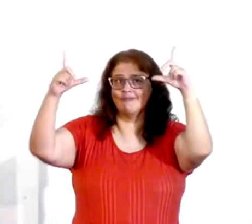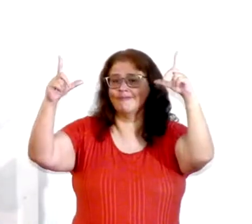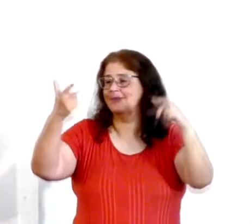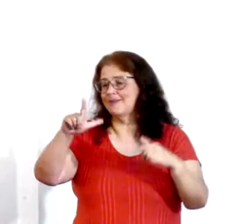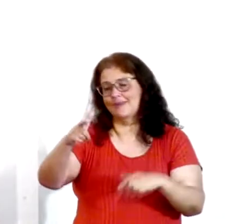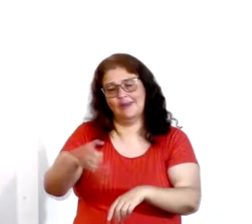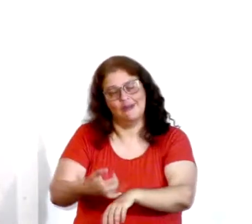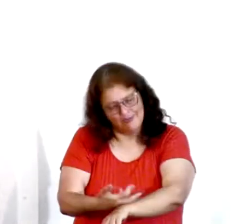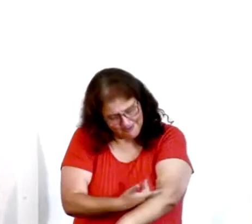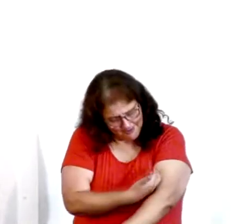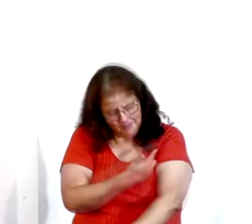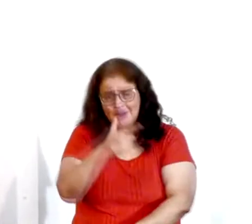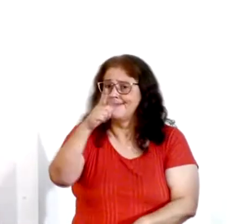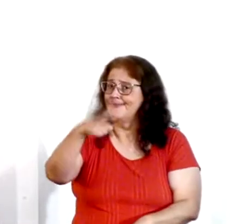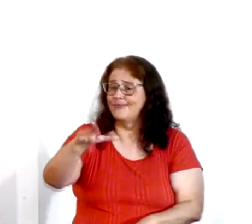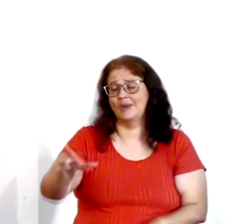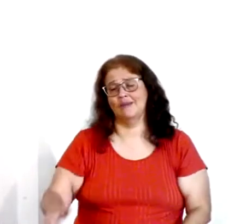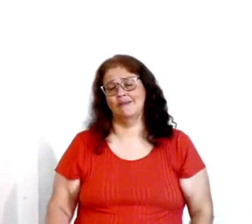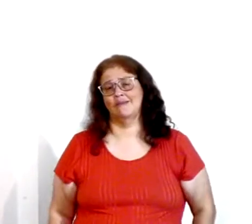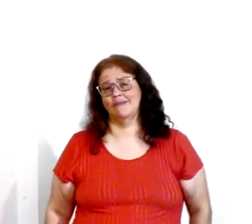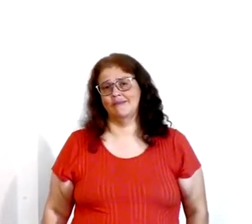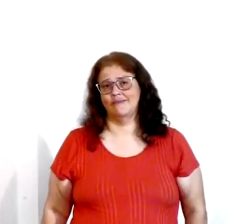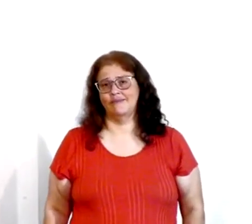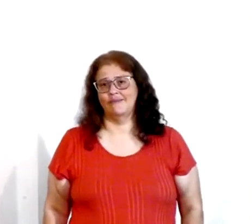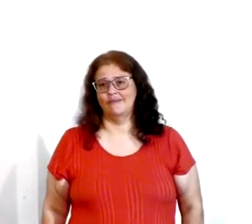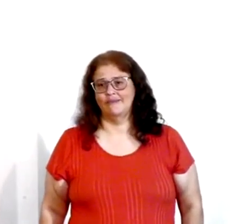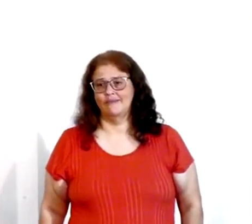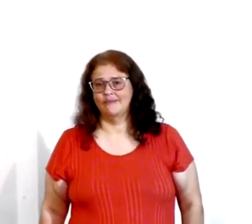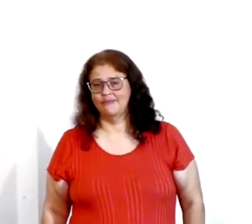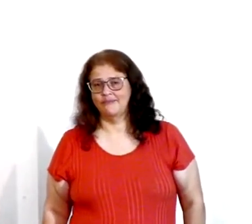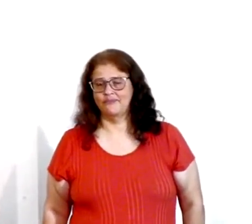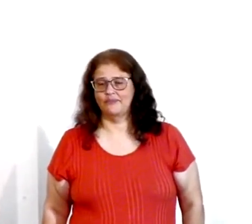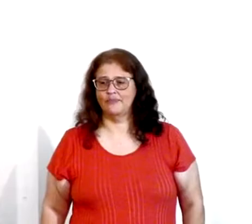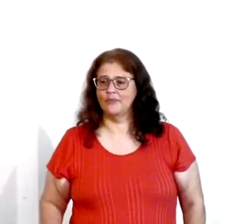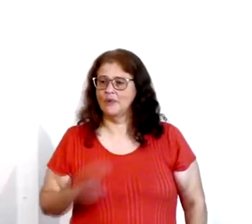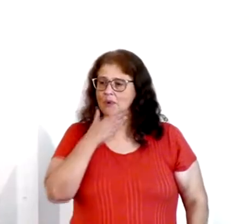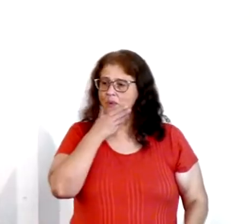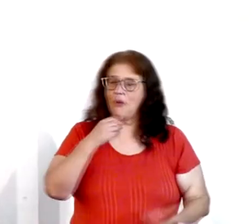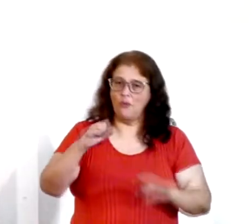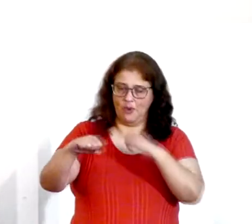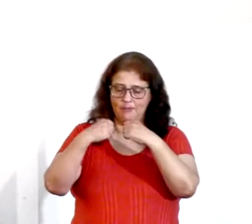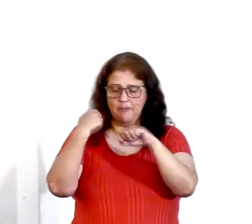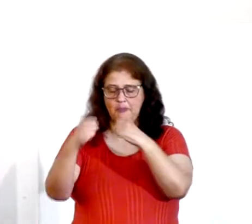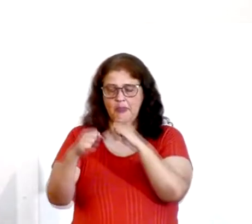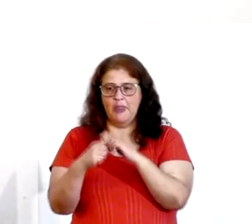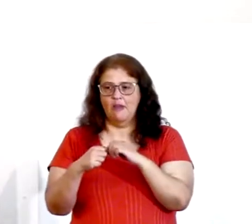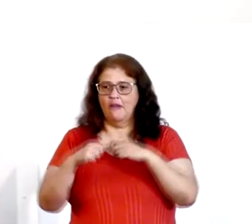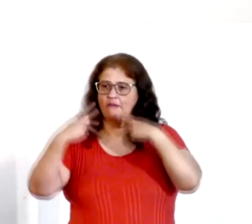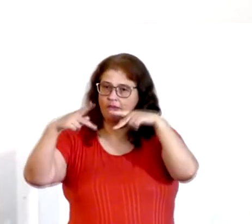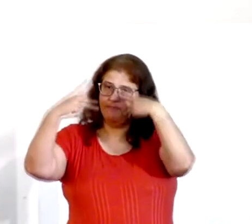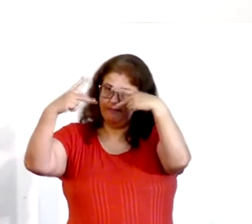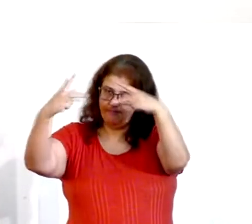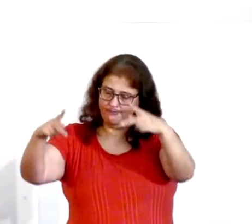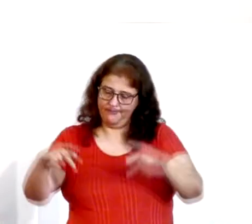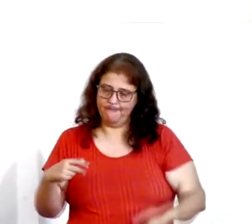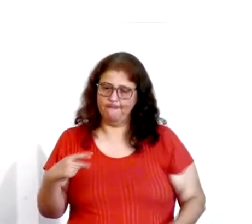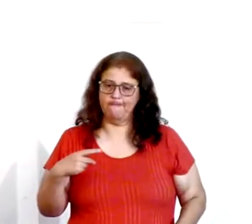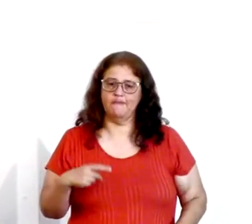avivamento. Um dos sermões mais famosos, redigidos por Jonathan